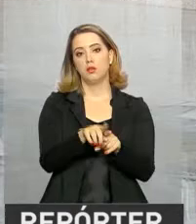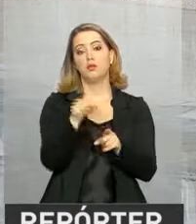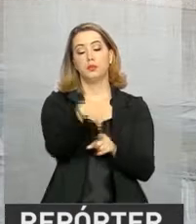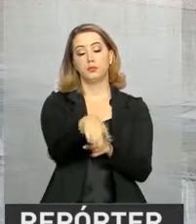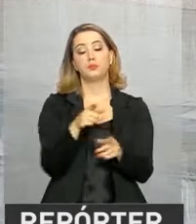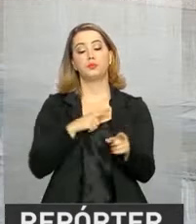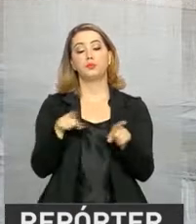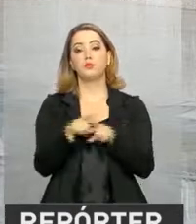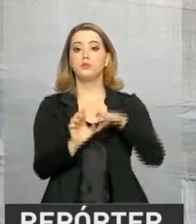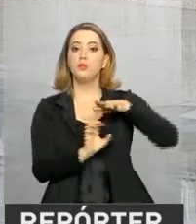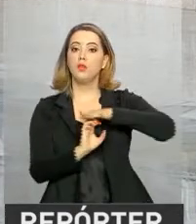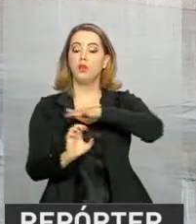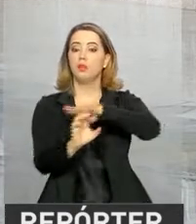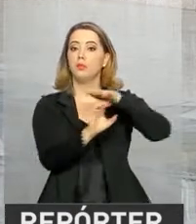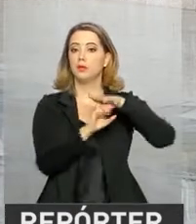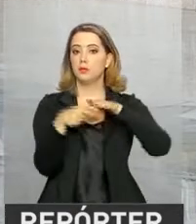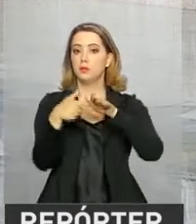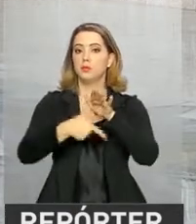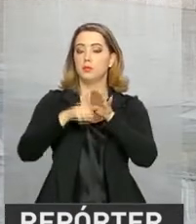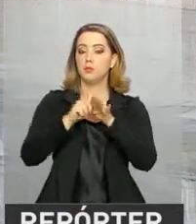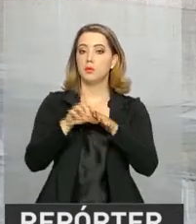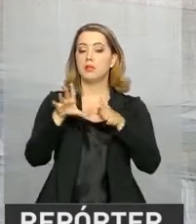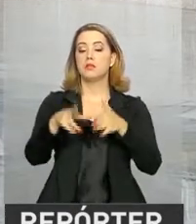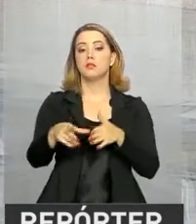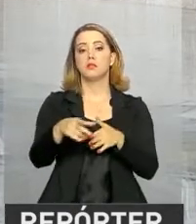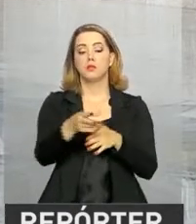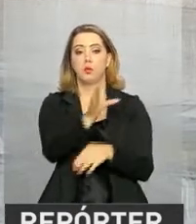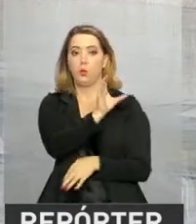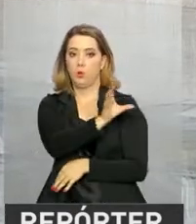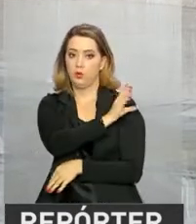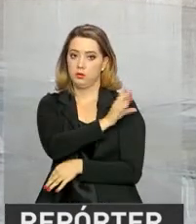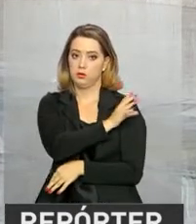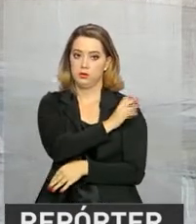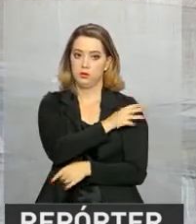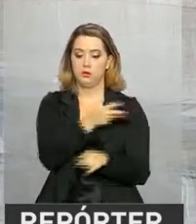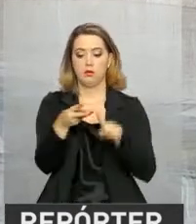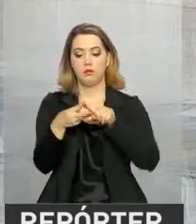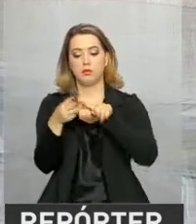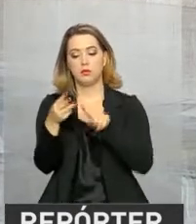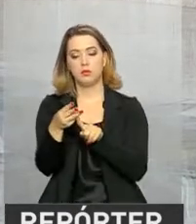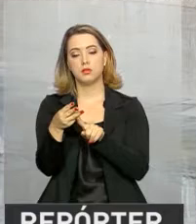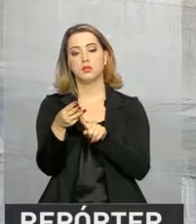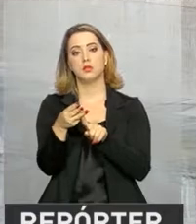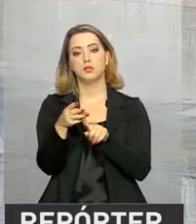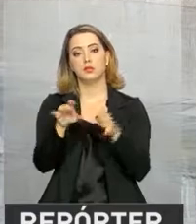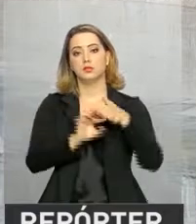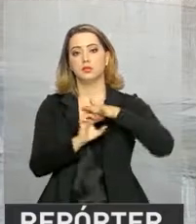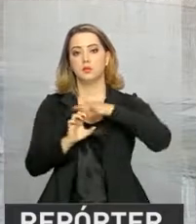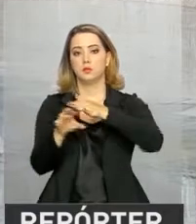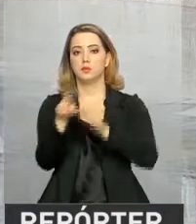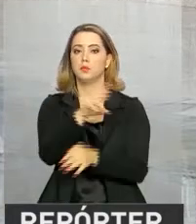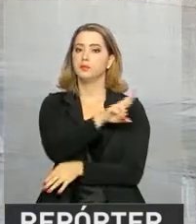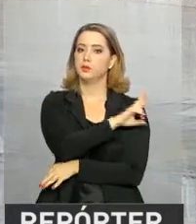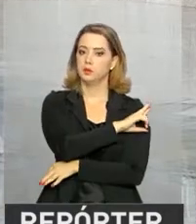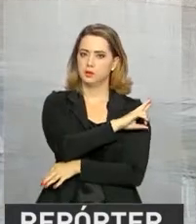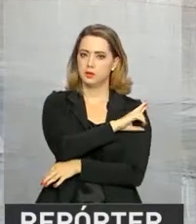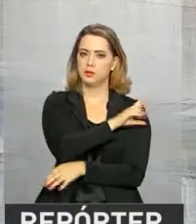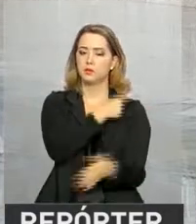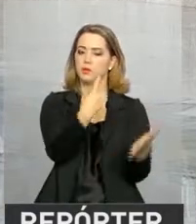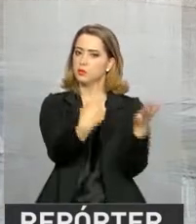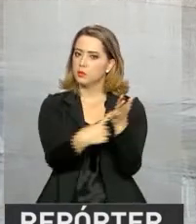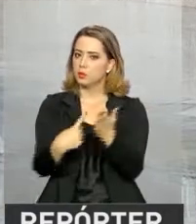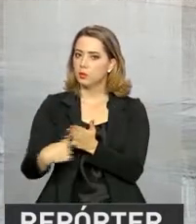com as três empresas este acordo foi firmado em março e homologado ou seja aceito pela justiça